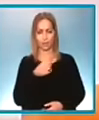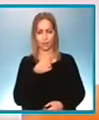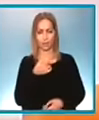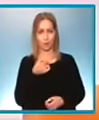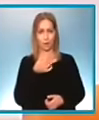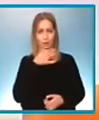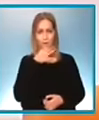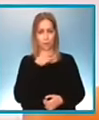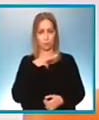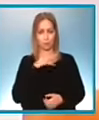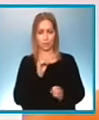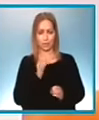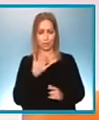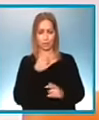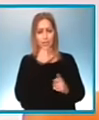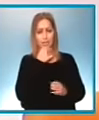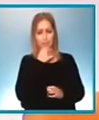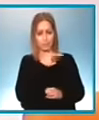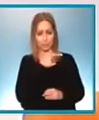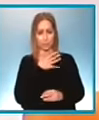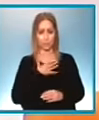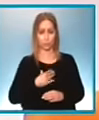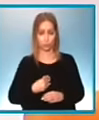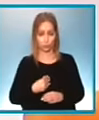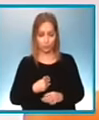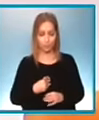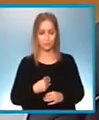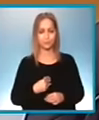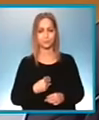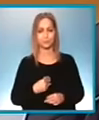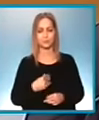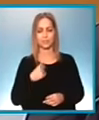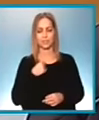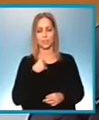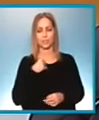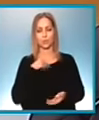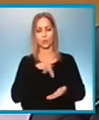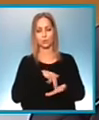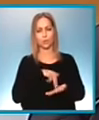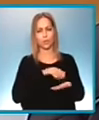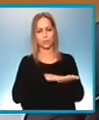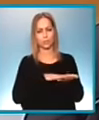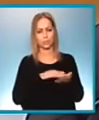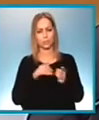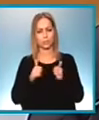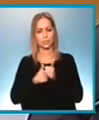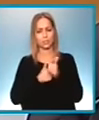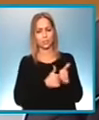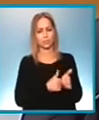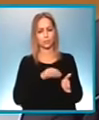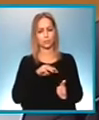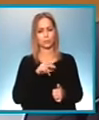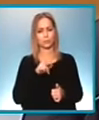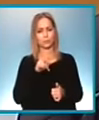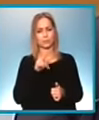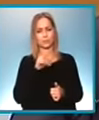nada português, mas pronto, ia cantando e gostava de fado. E eu estou lá e entro com a Marisa. Foi.